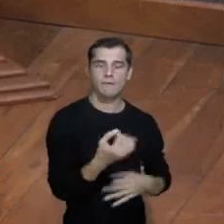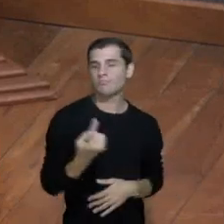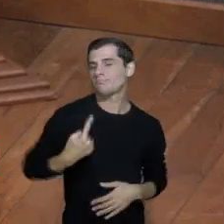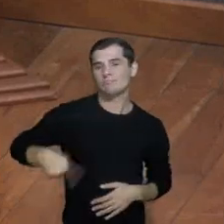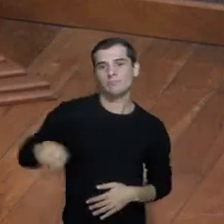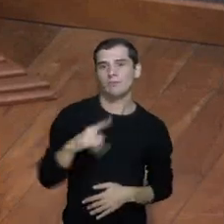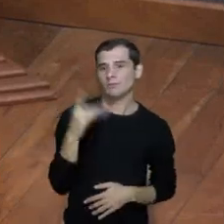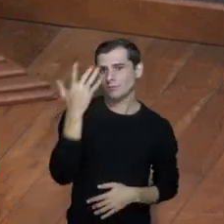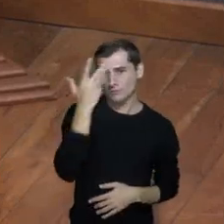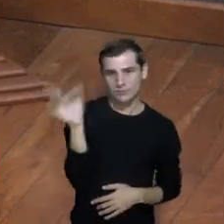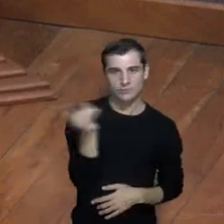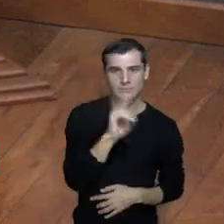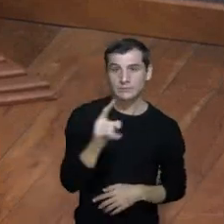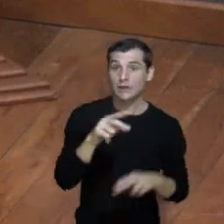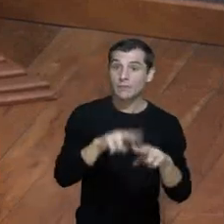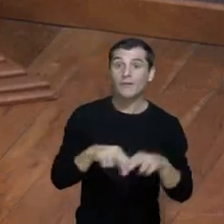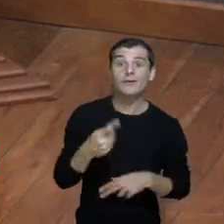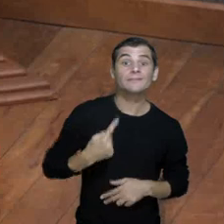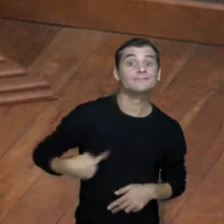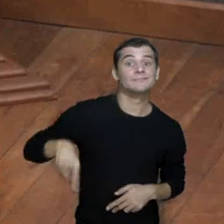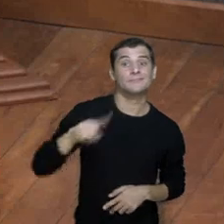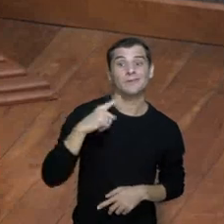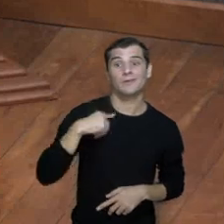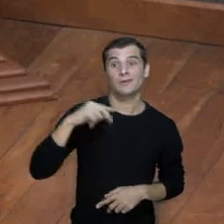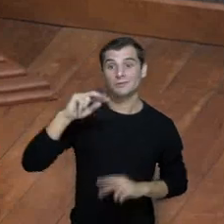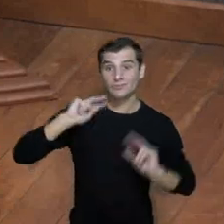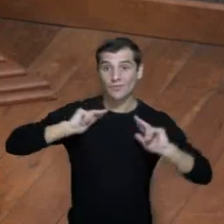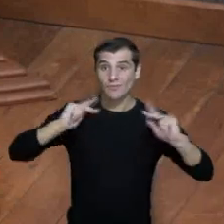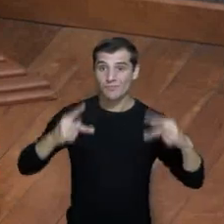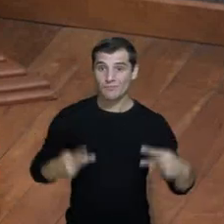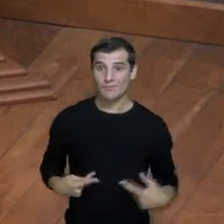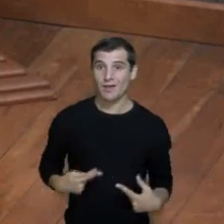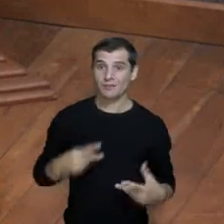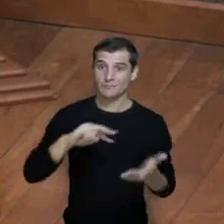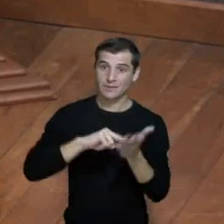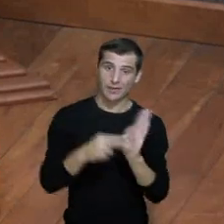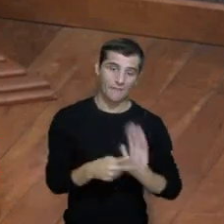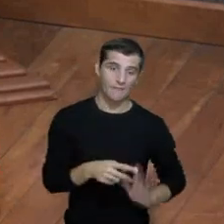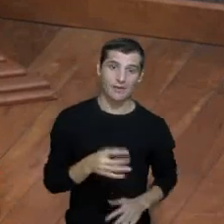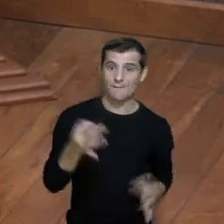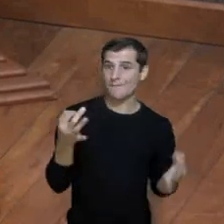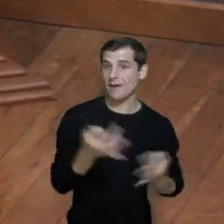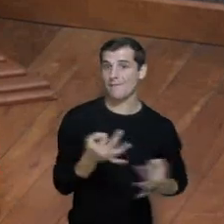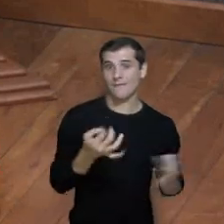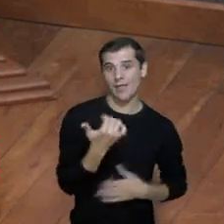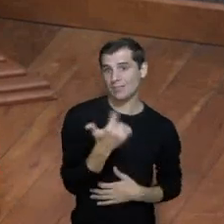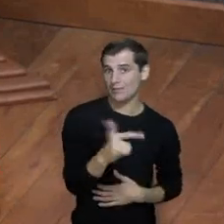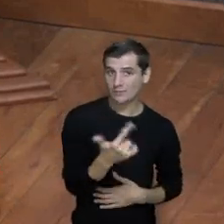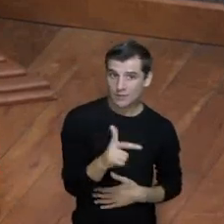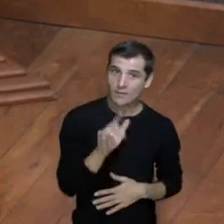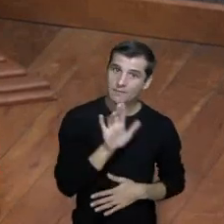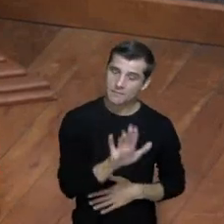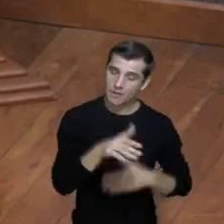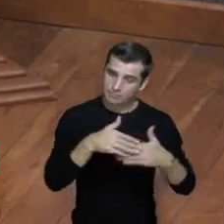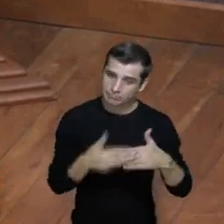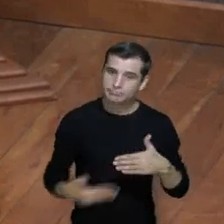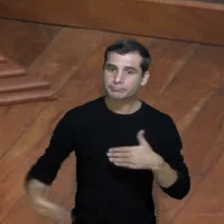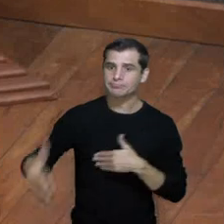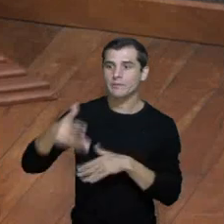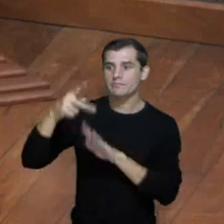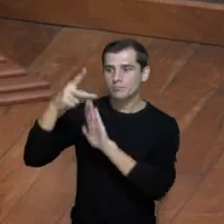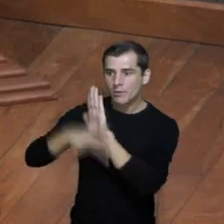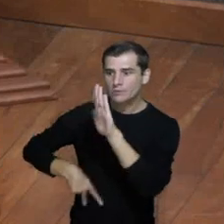somos humanos Então a gente tem que partir da percepção isso é importante e tem a ver de como o projeto cresceu de que